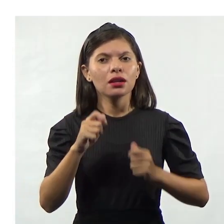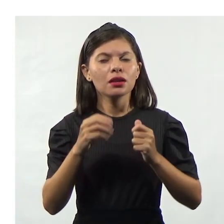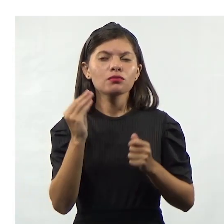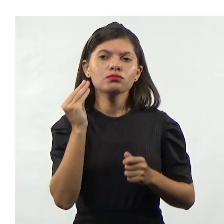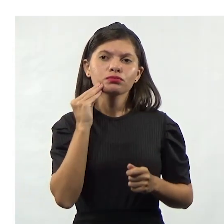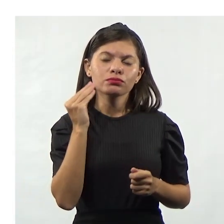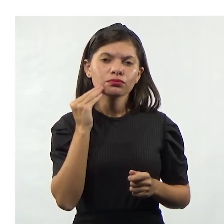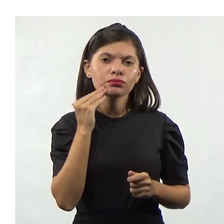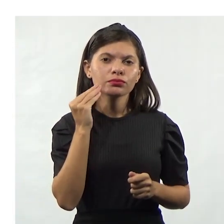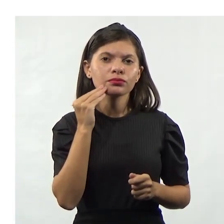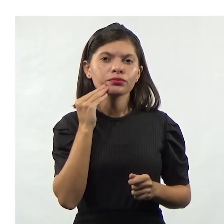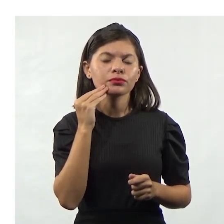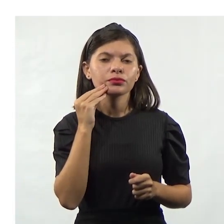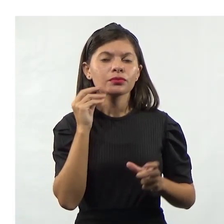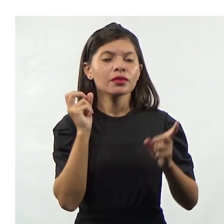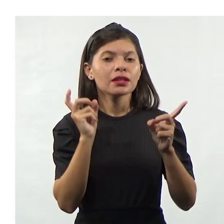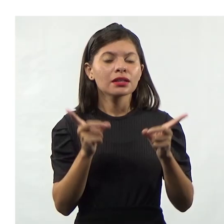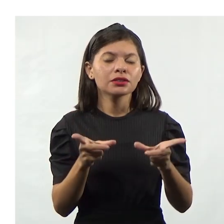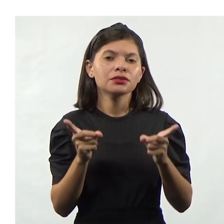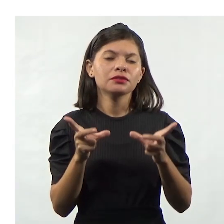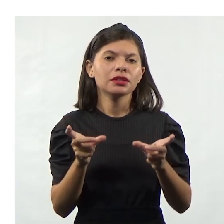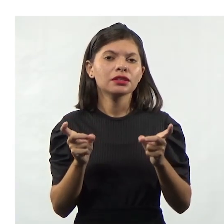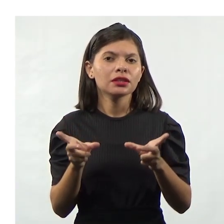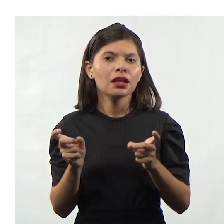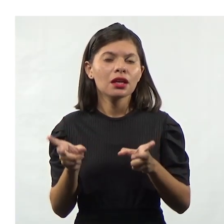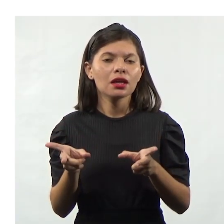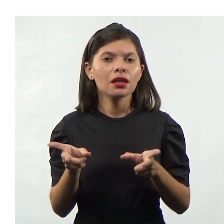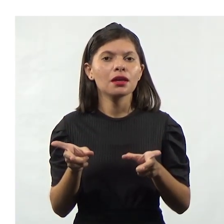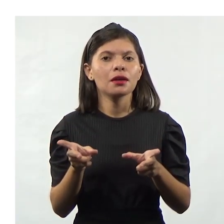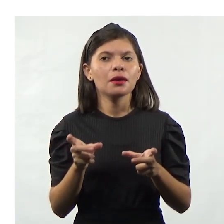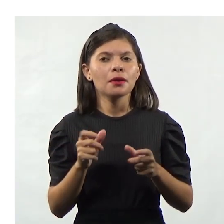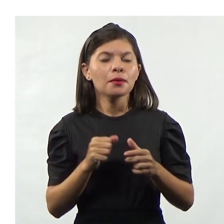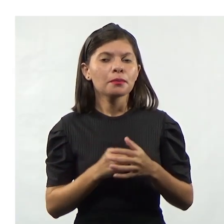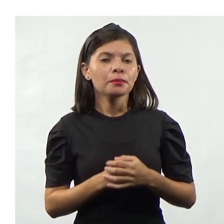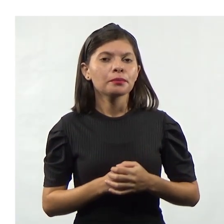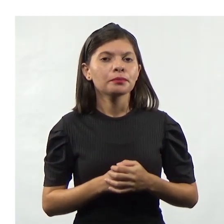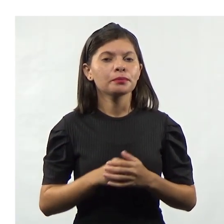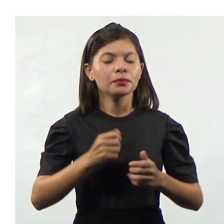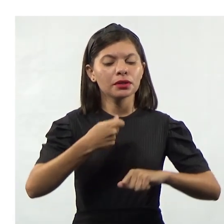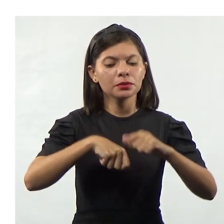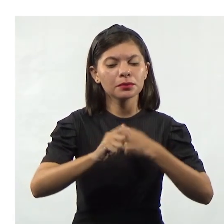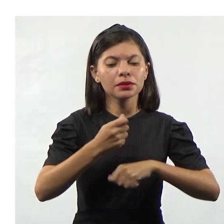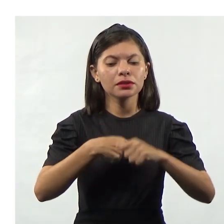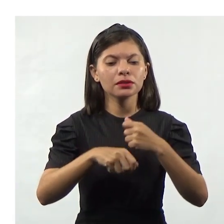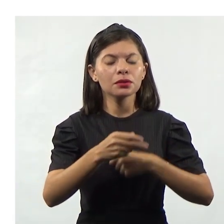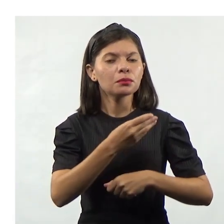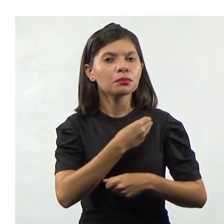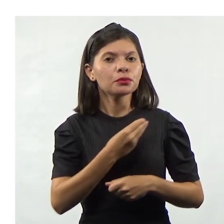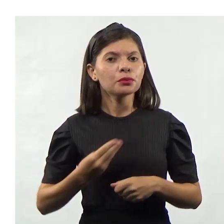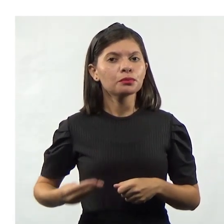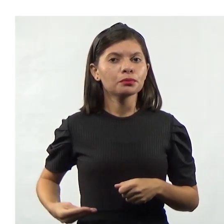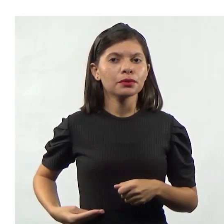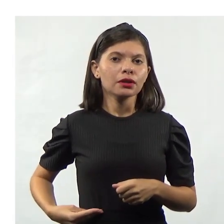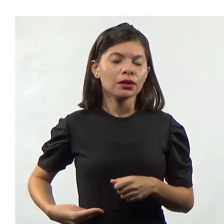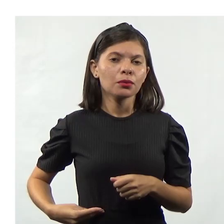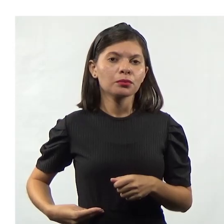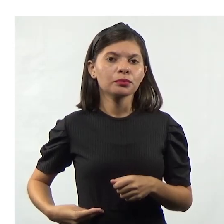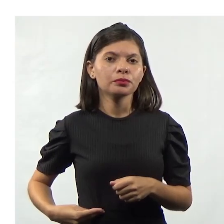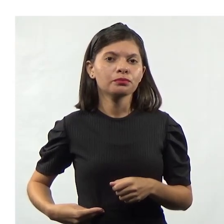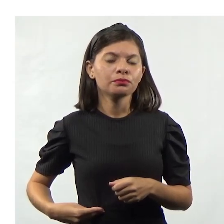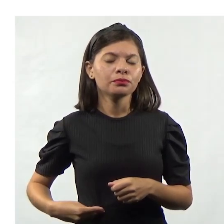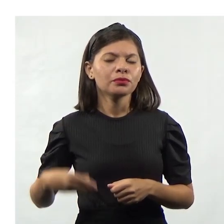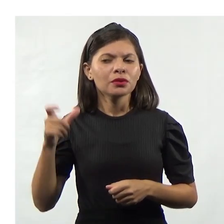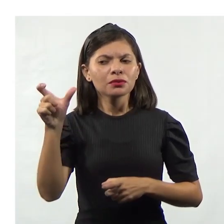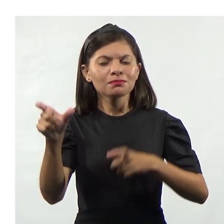particular, ele vai ter a oportunidade de vender para a administração pública, que é um mercado muito bom, e de concorrer